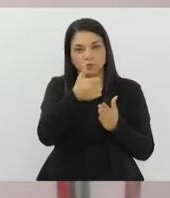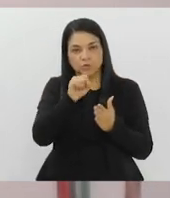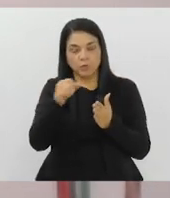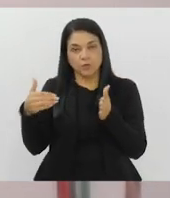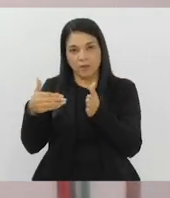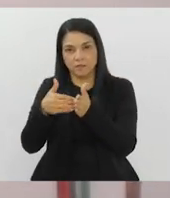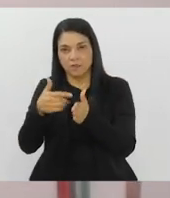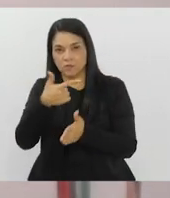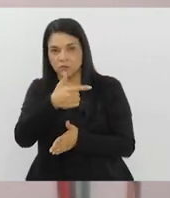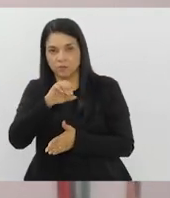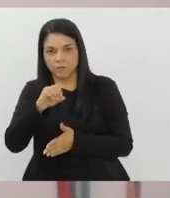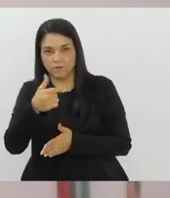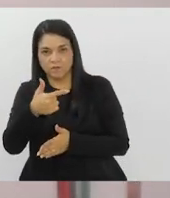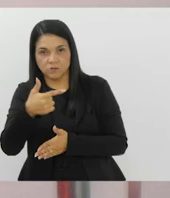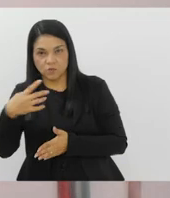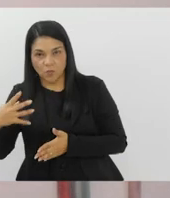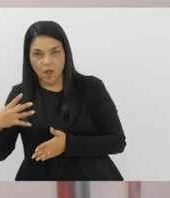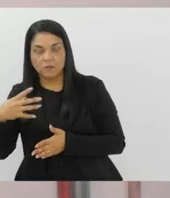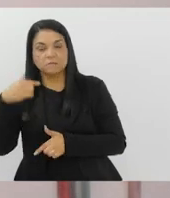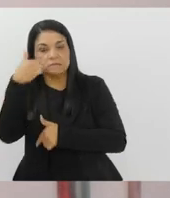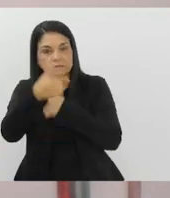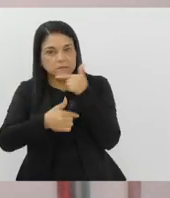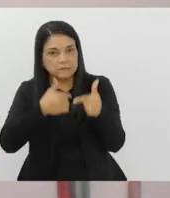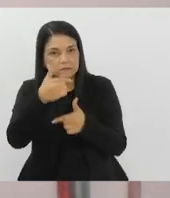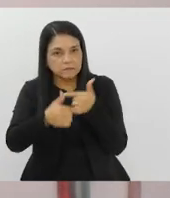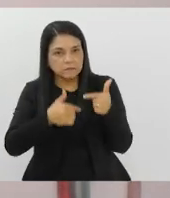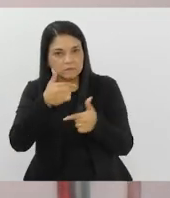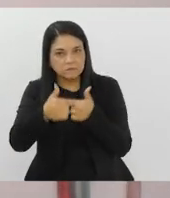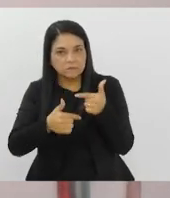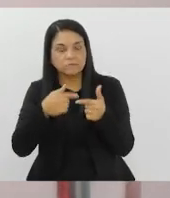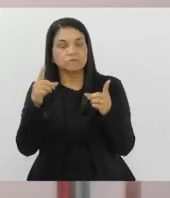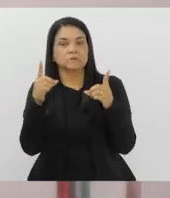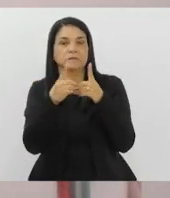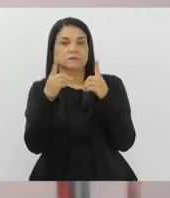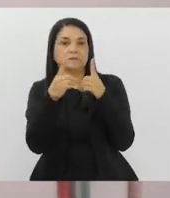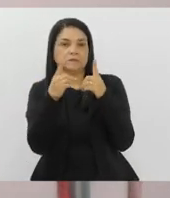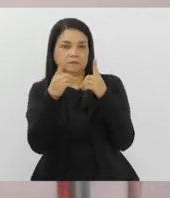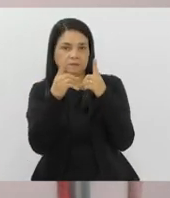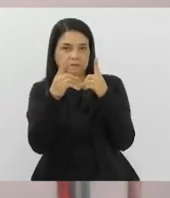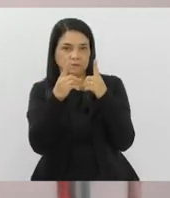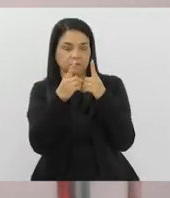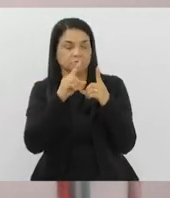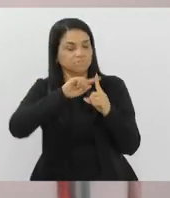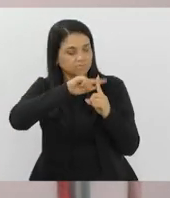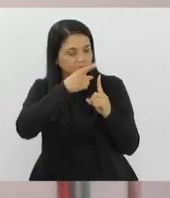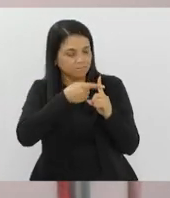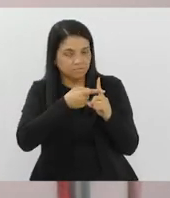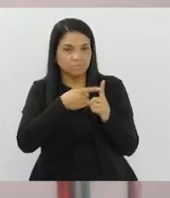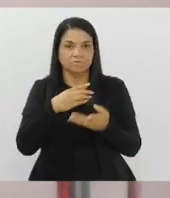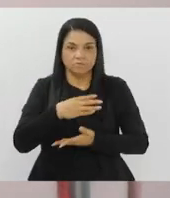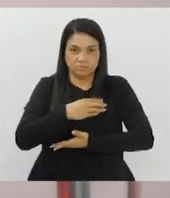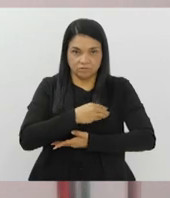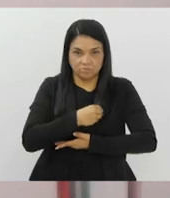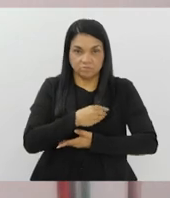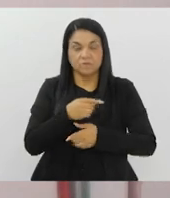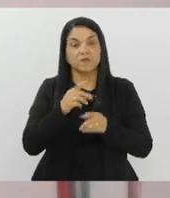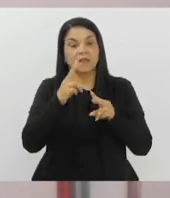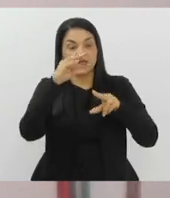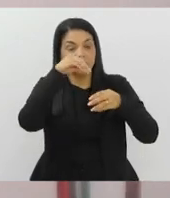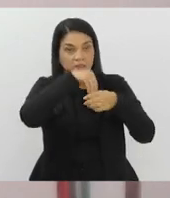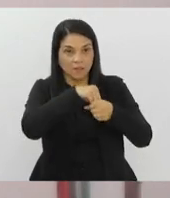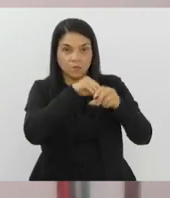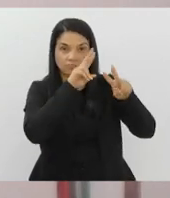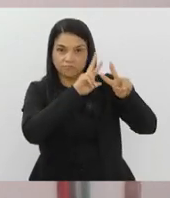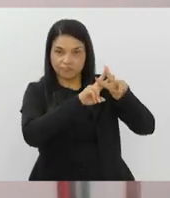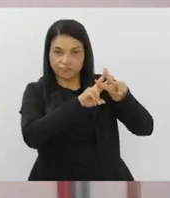2024, a gente se debruçou sobre a construção de um fluxo de atendimento às gestantes e lactantes no sistema prisional, e